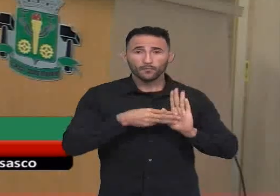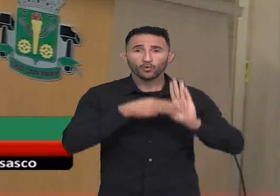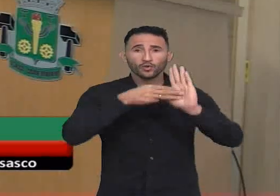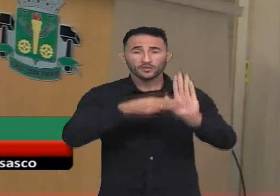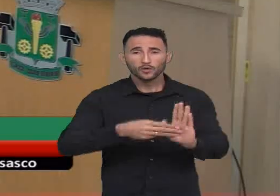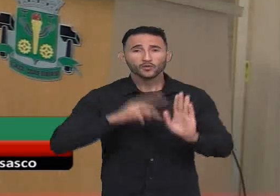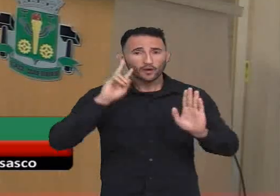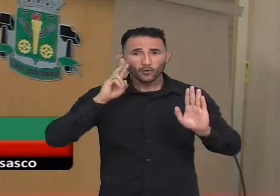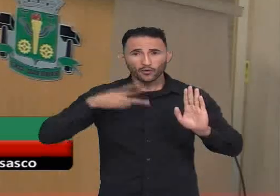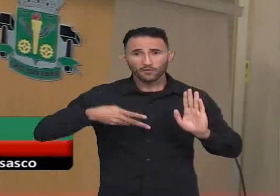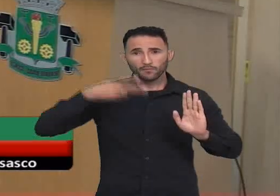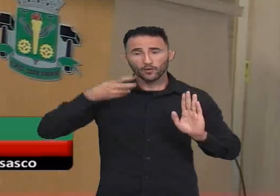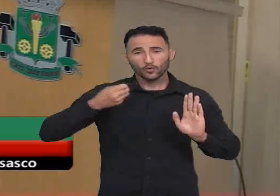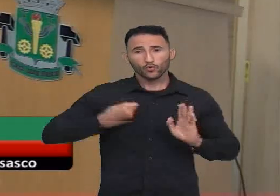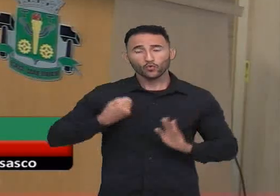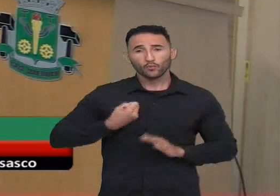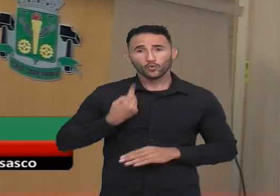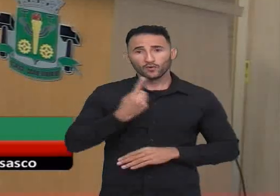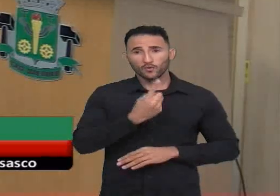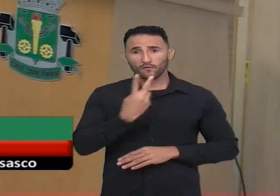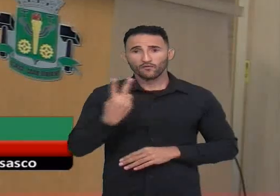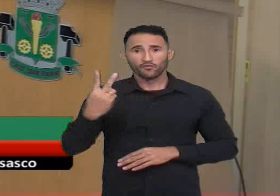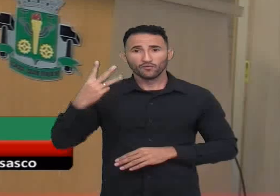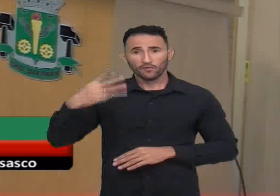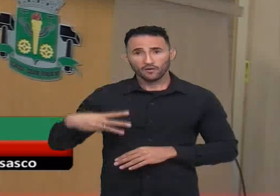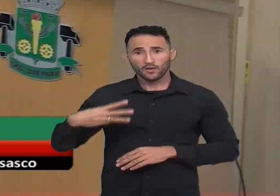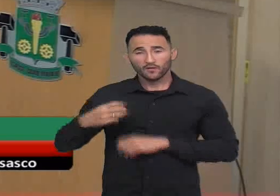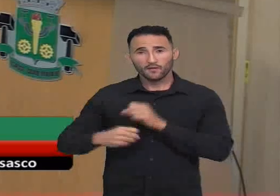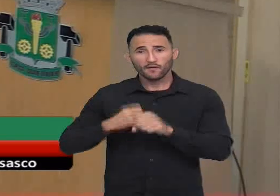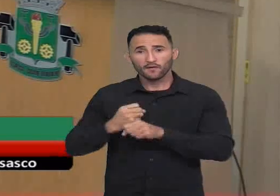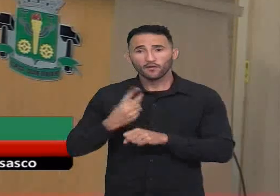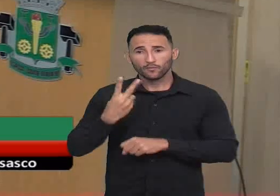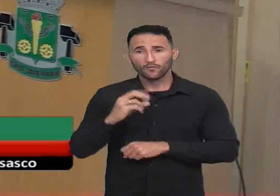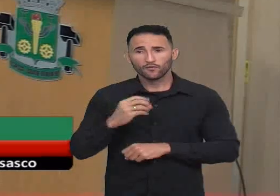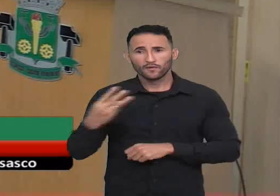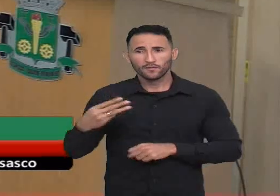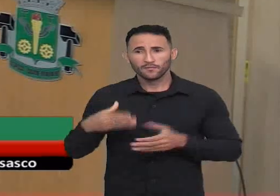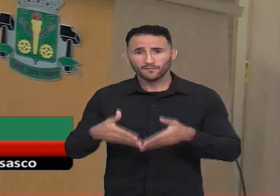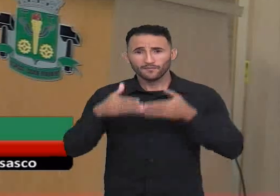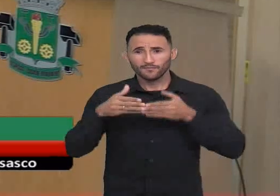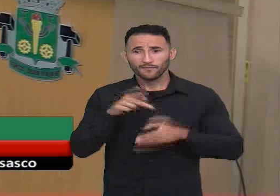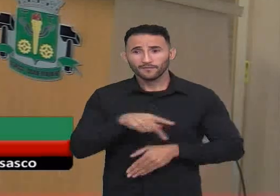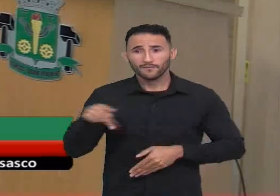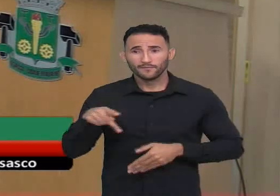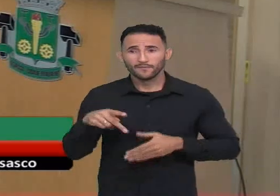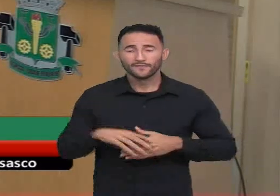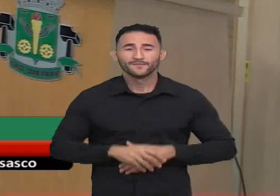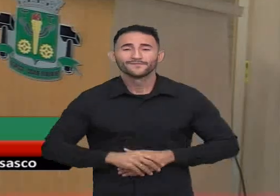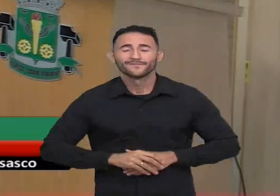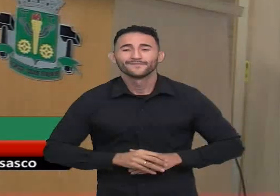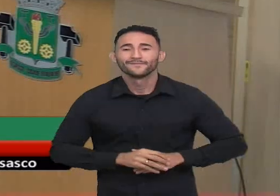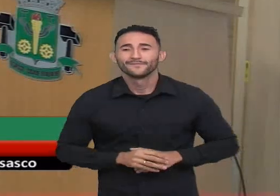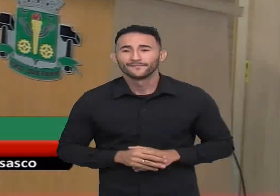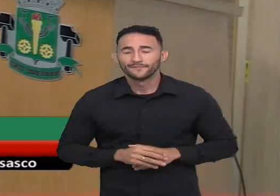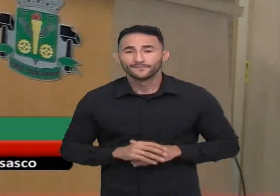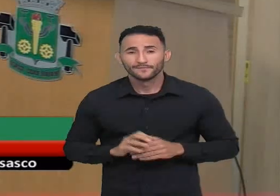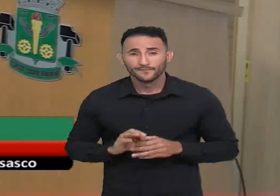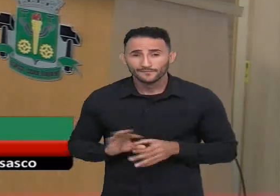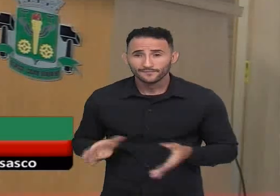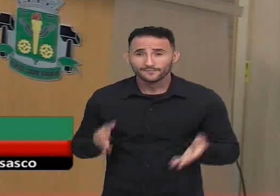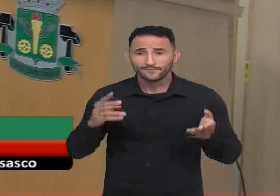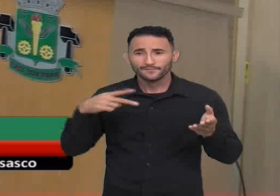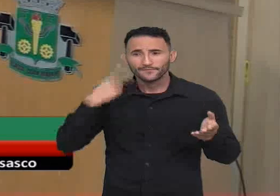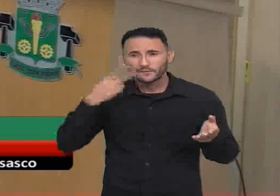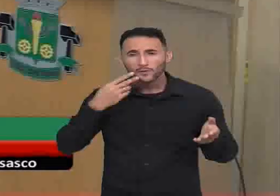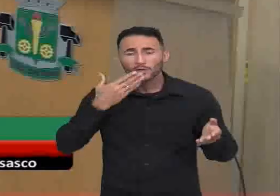de reconhecimento, número 123 de 2023, questão do nobre... Questão de ordem, presidente. Opa. Questão de ordem, nobre vereador.